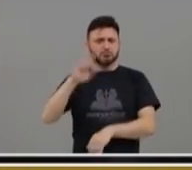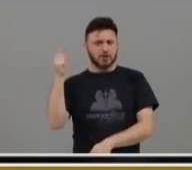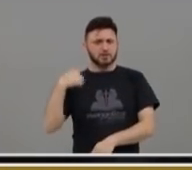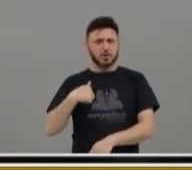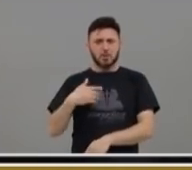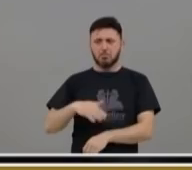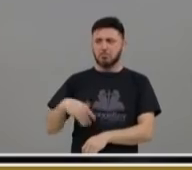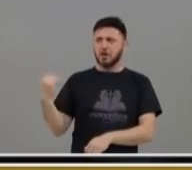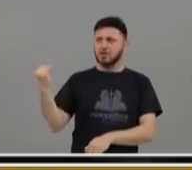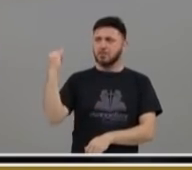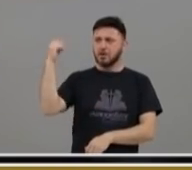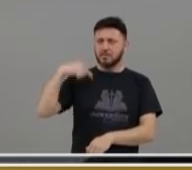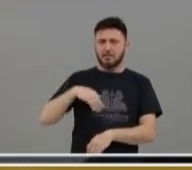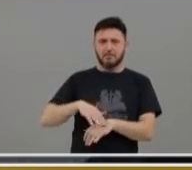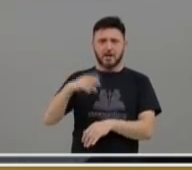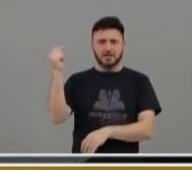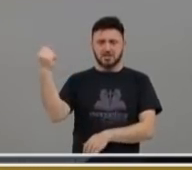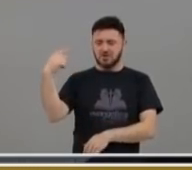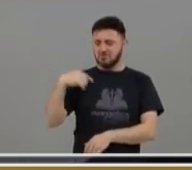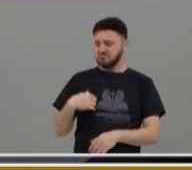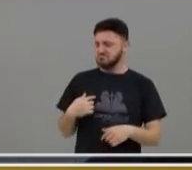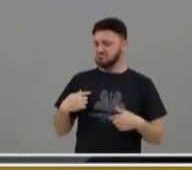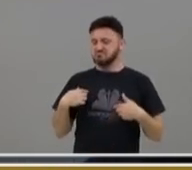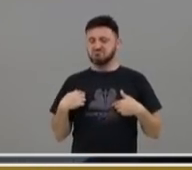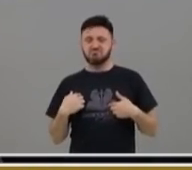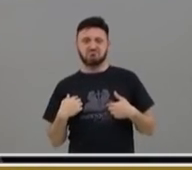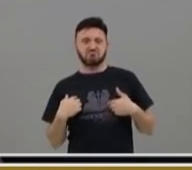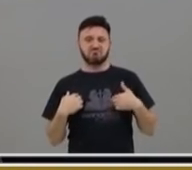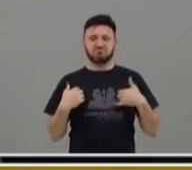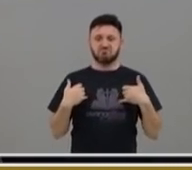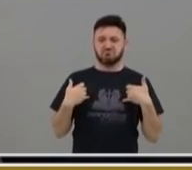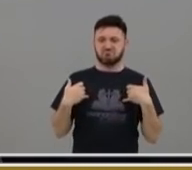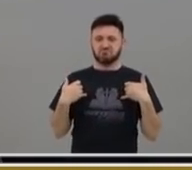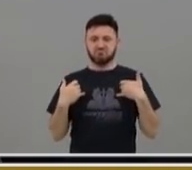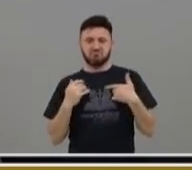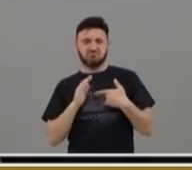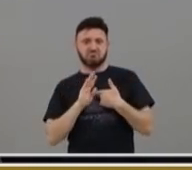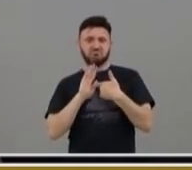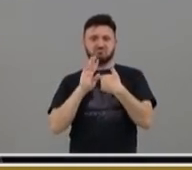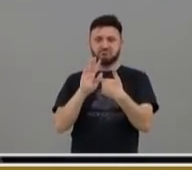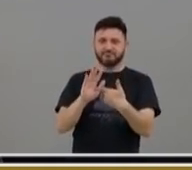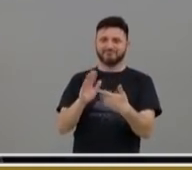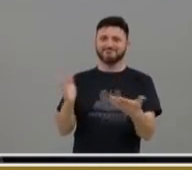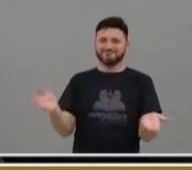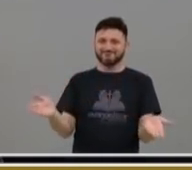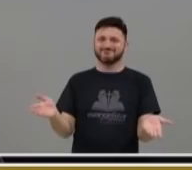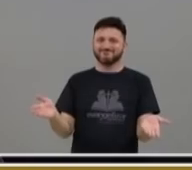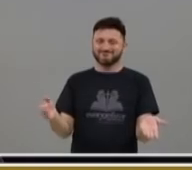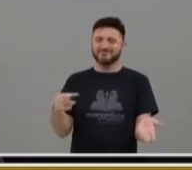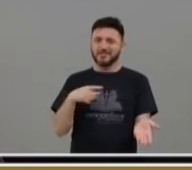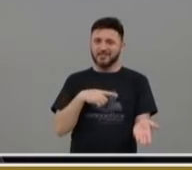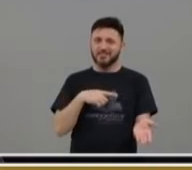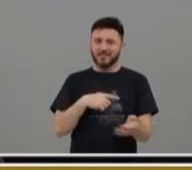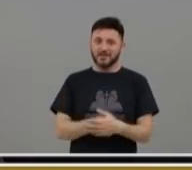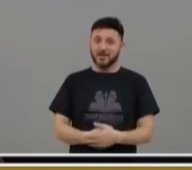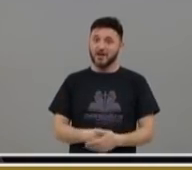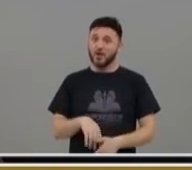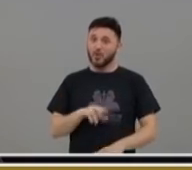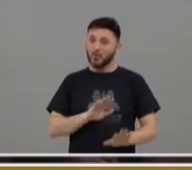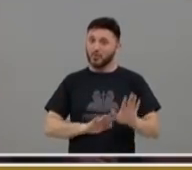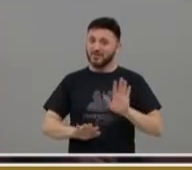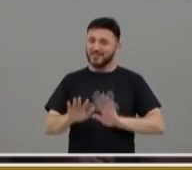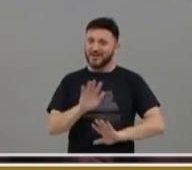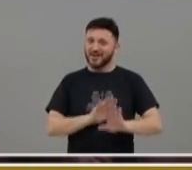mais precioso, e tem gente assim, não tem? Então olha para a pessoa que está do seu lado e fala para ela aí, ó: você não é a última Coca-Cola do deserto